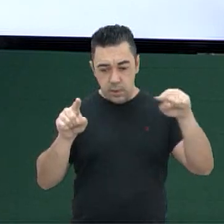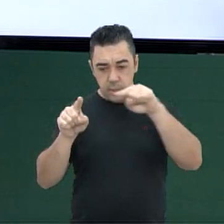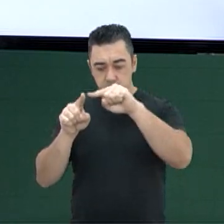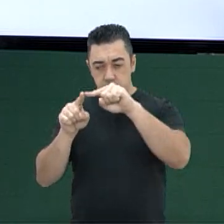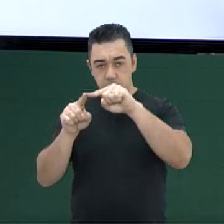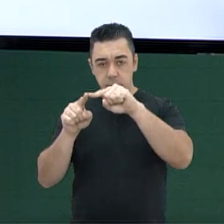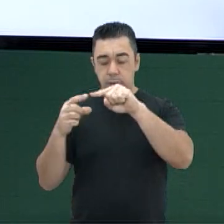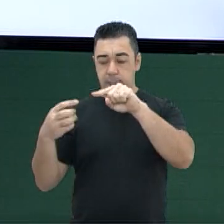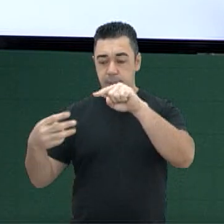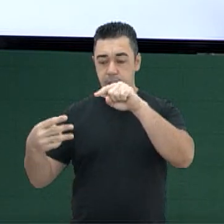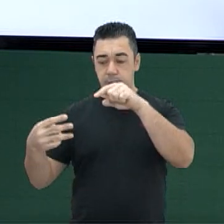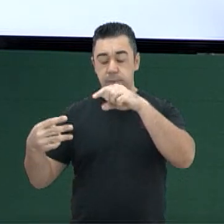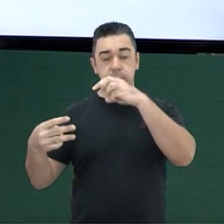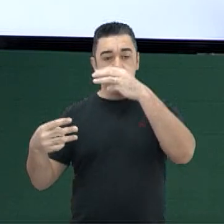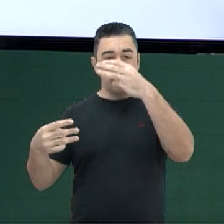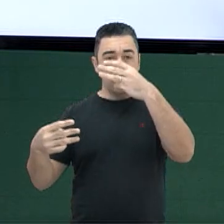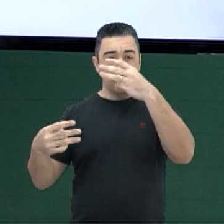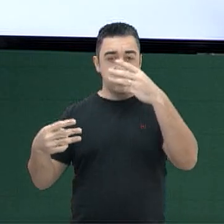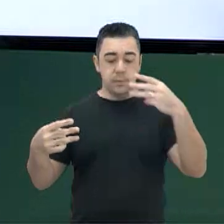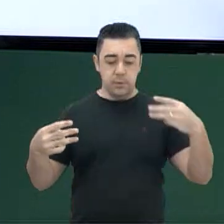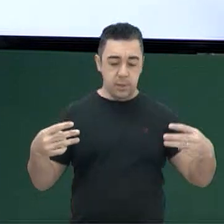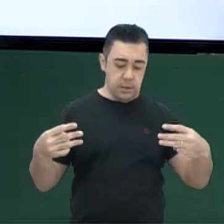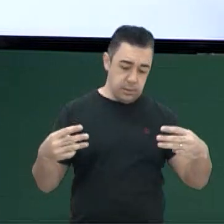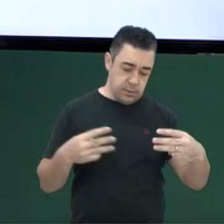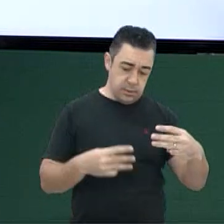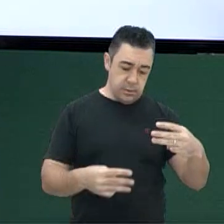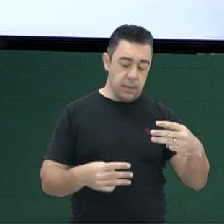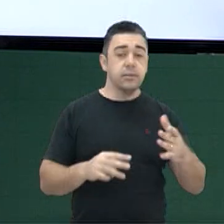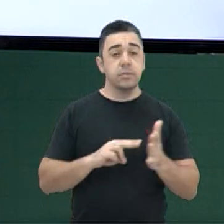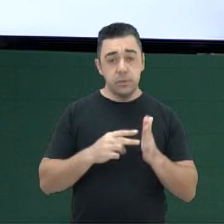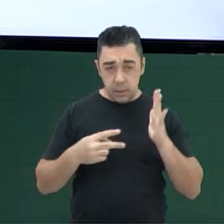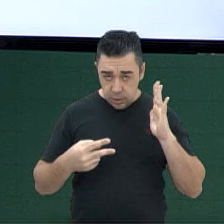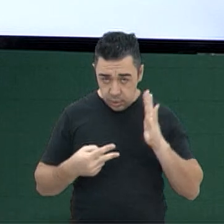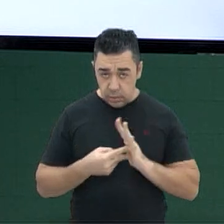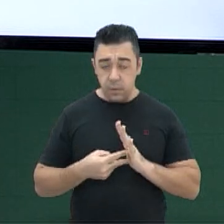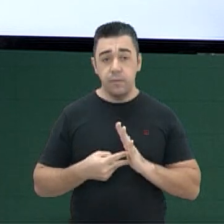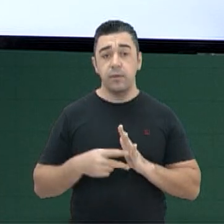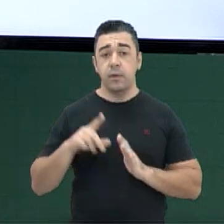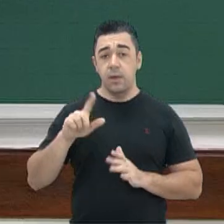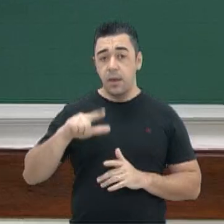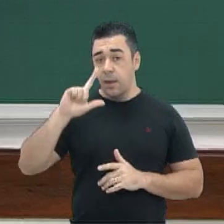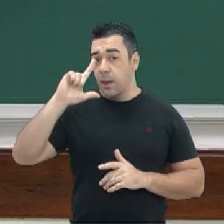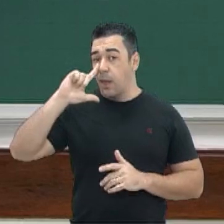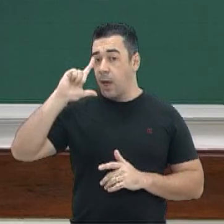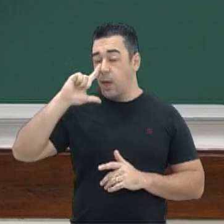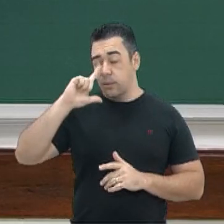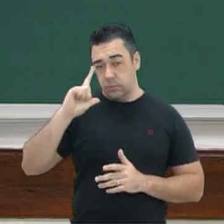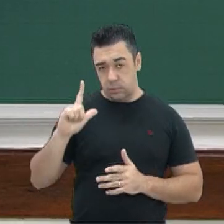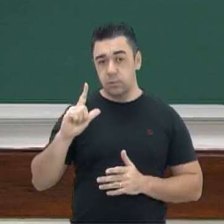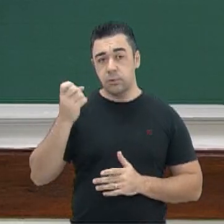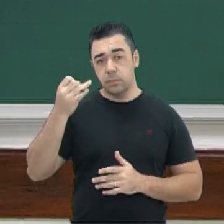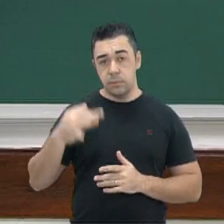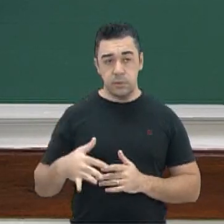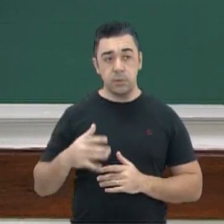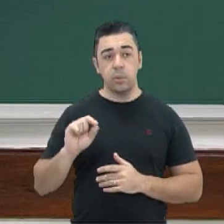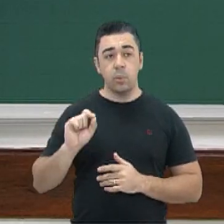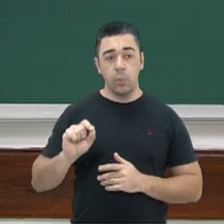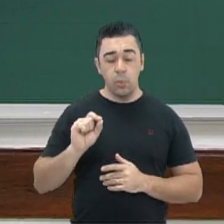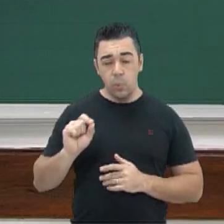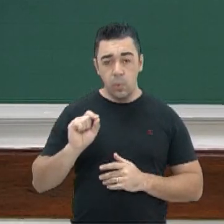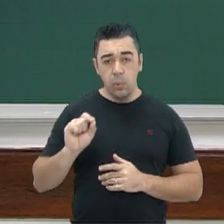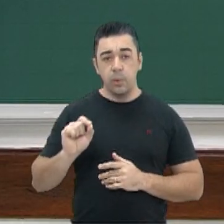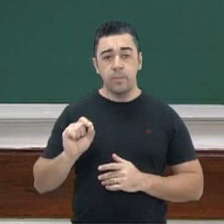a 3. É isso que diz essa expressão em latim, que não é latina, né? É em latim. Isso que diz essa expressão em